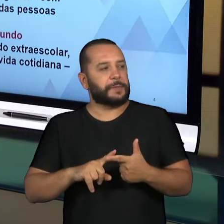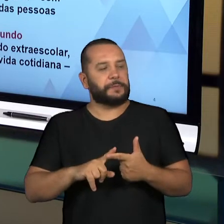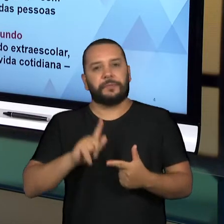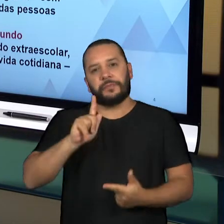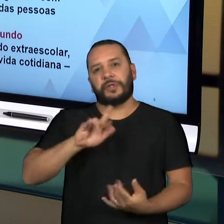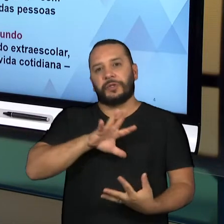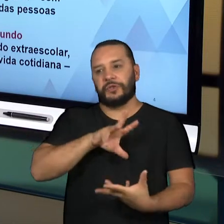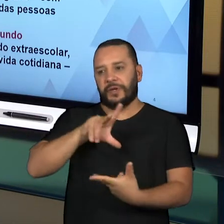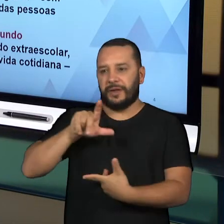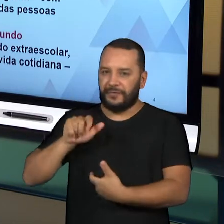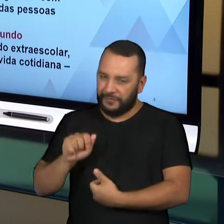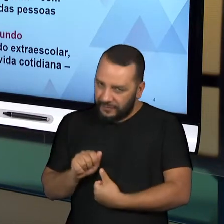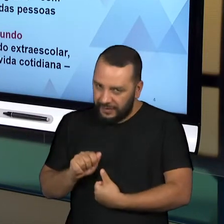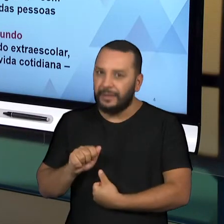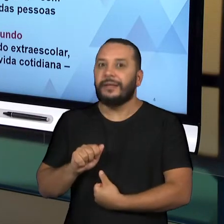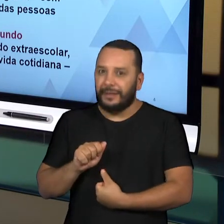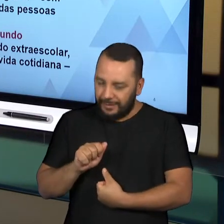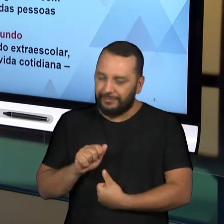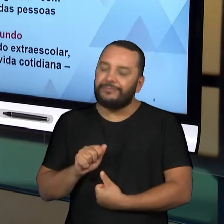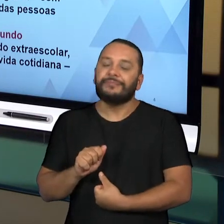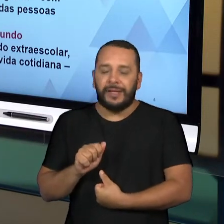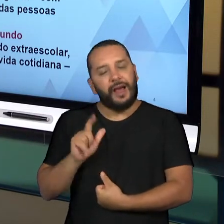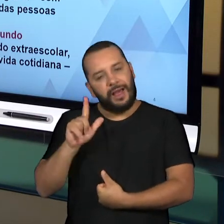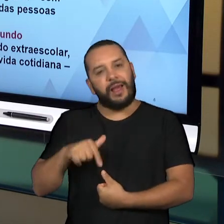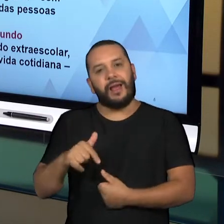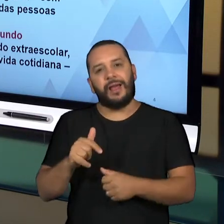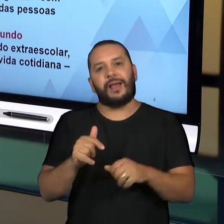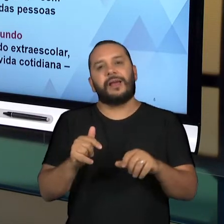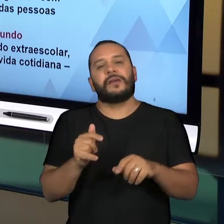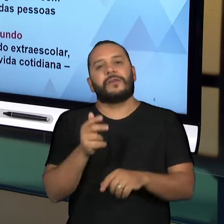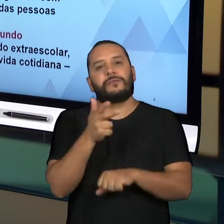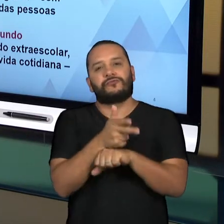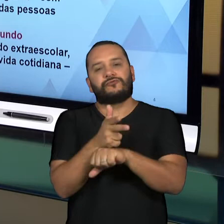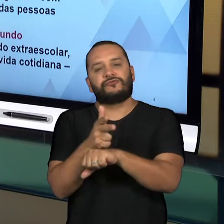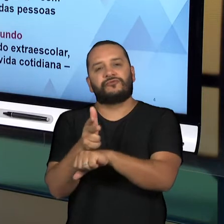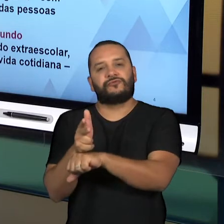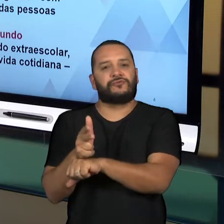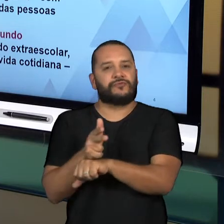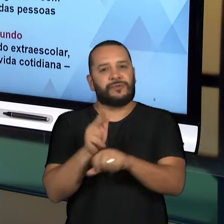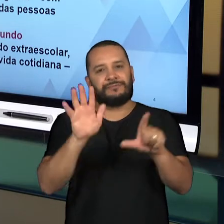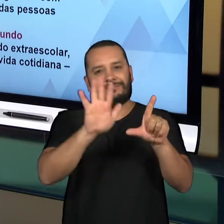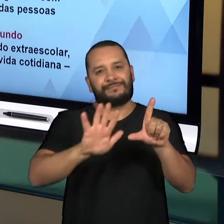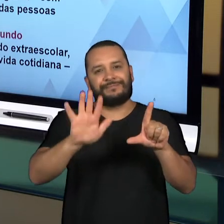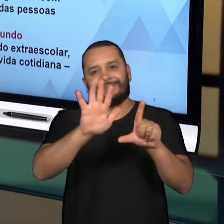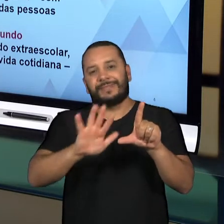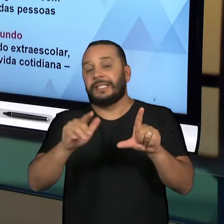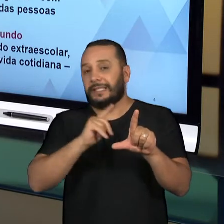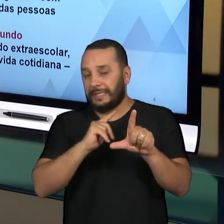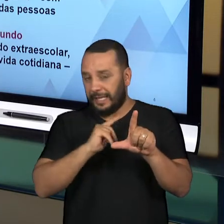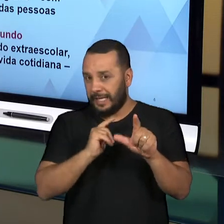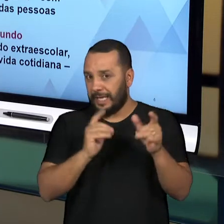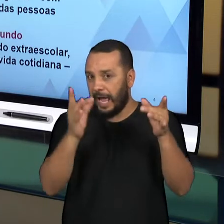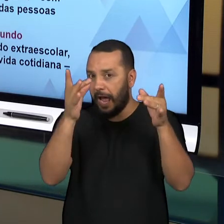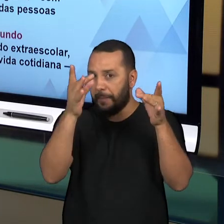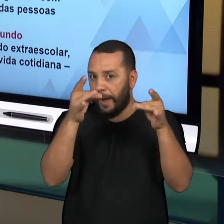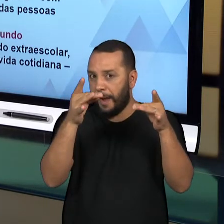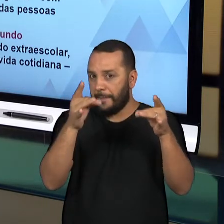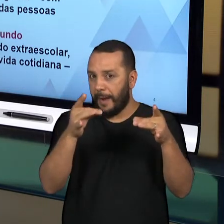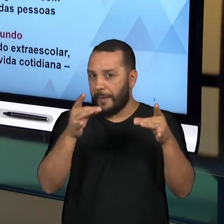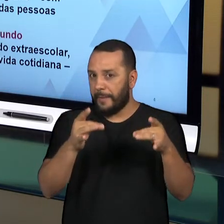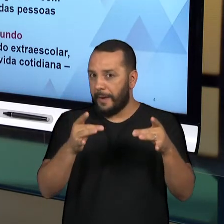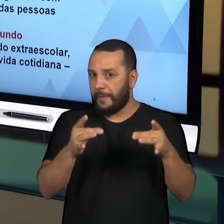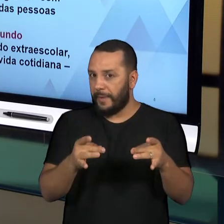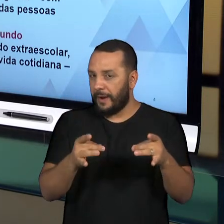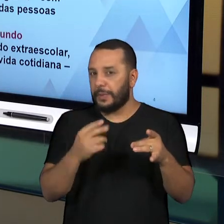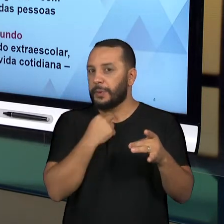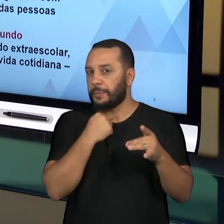devem fazer parte da vídeo-aula elas contemplam algumas especificidades que não podem